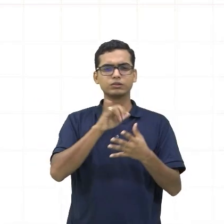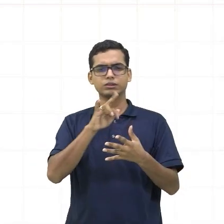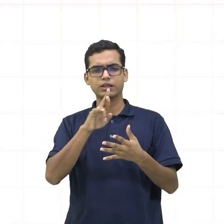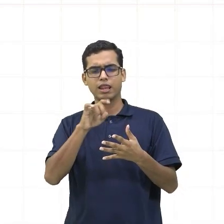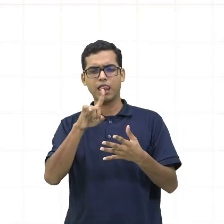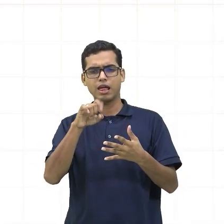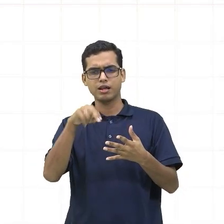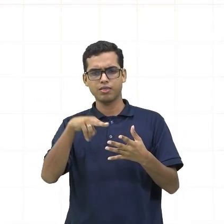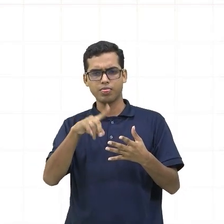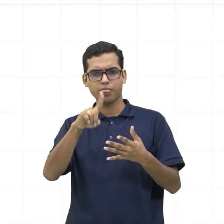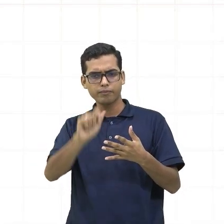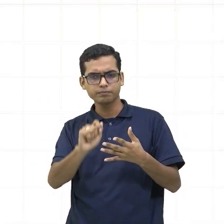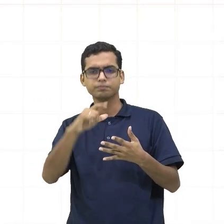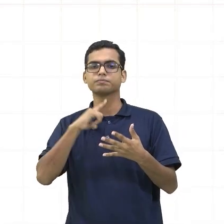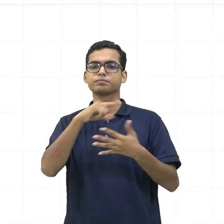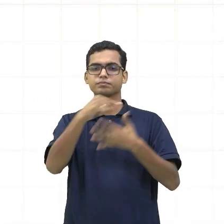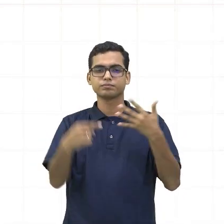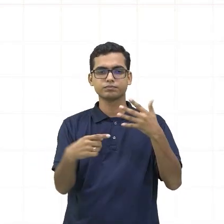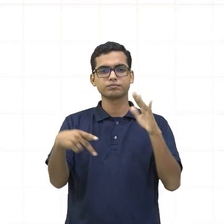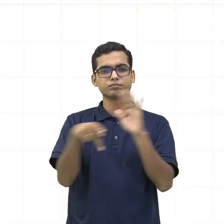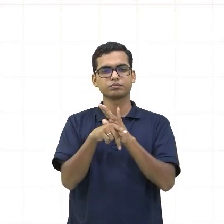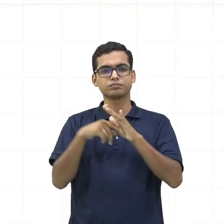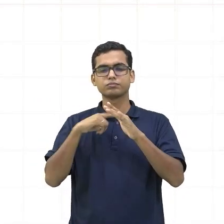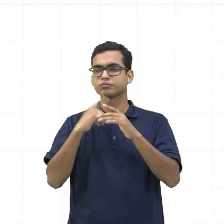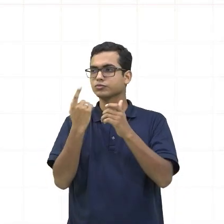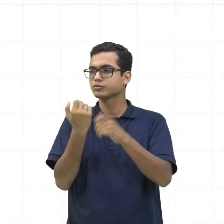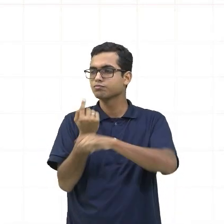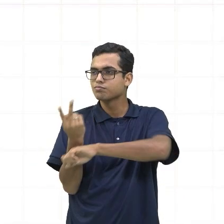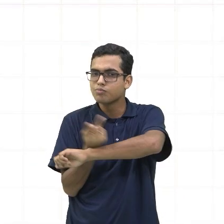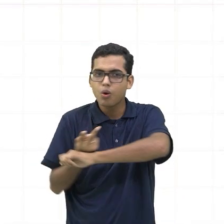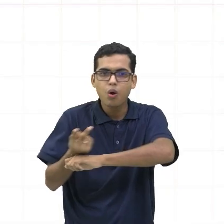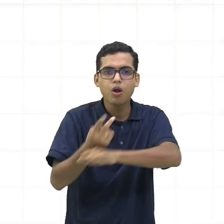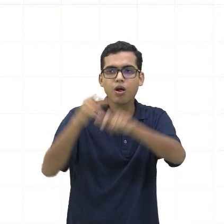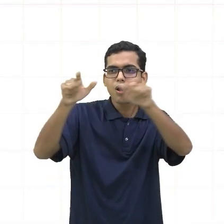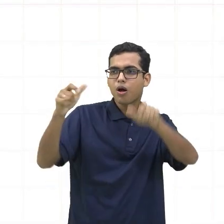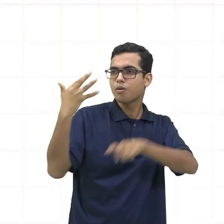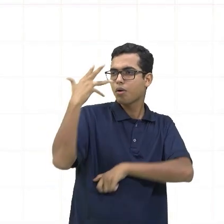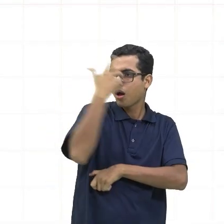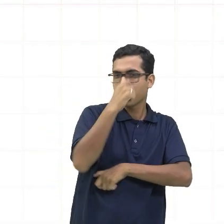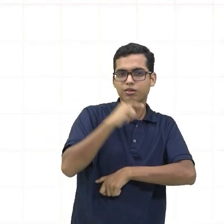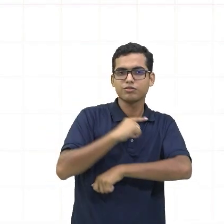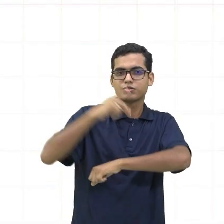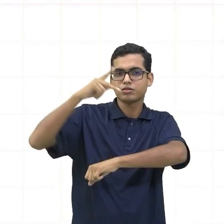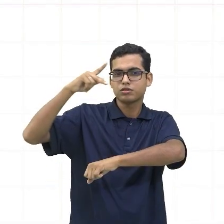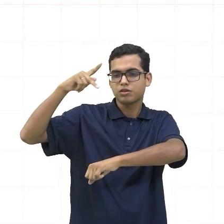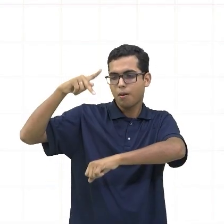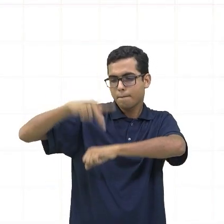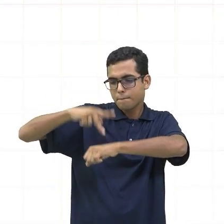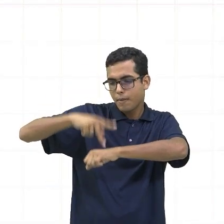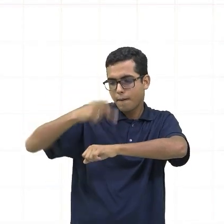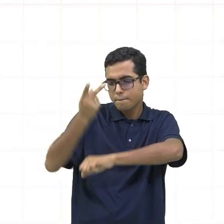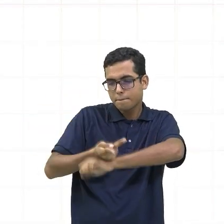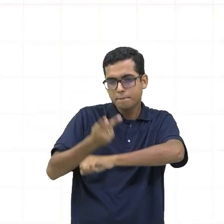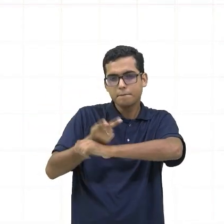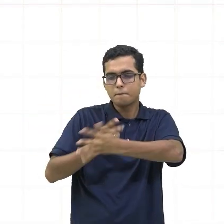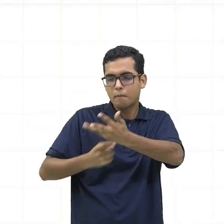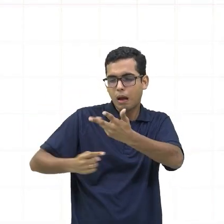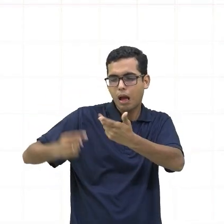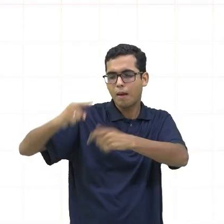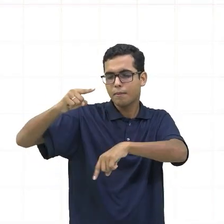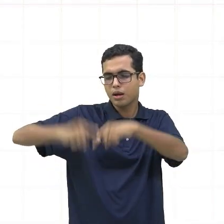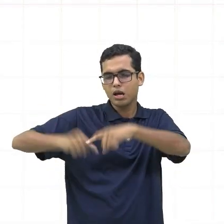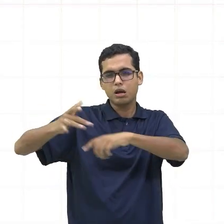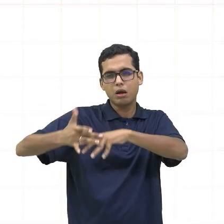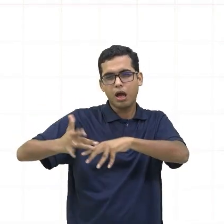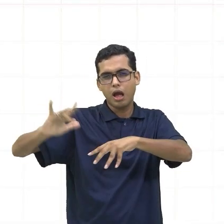em busca de supostos paraísos, né, repletos de metais preciosos. E aí, em seguida, durante o